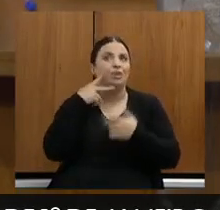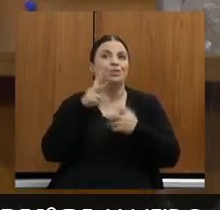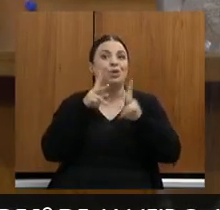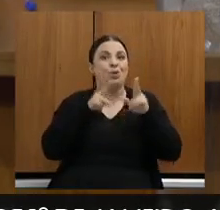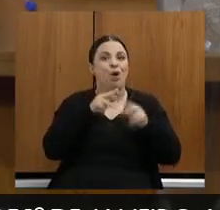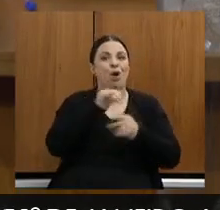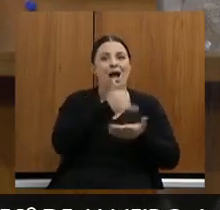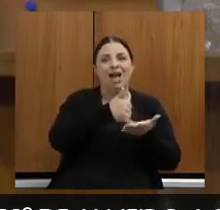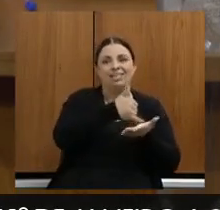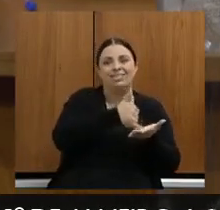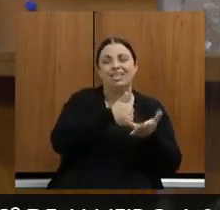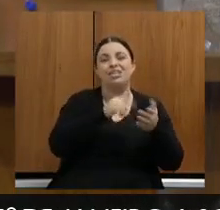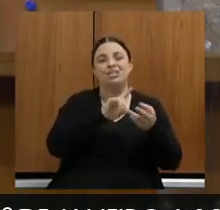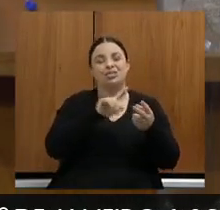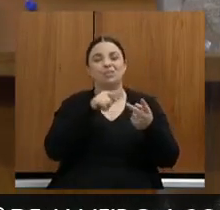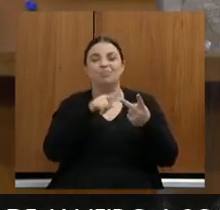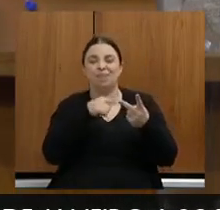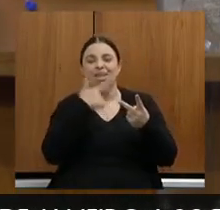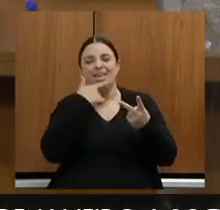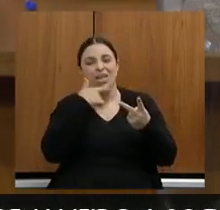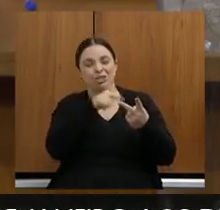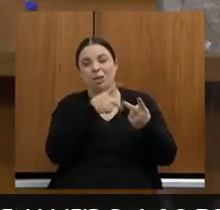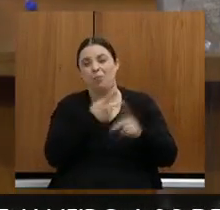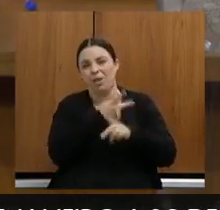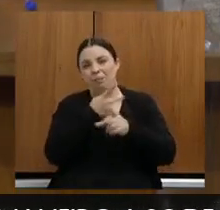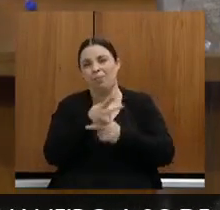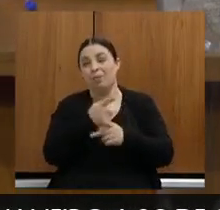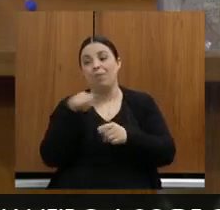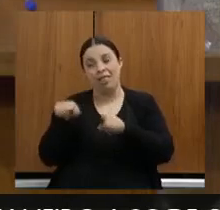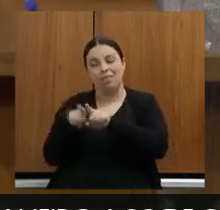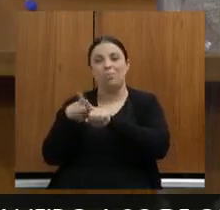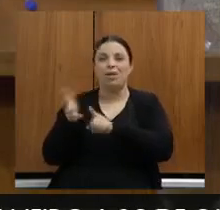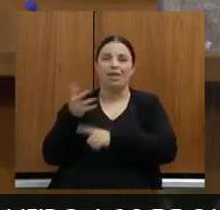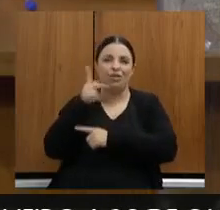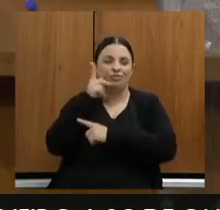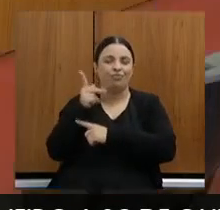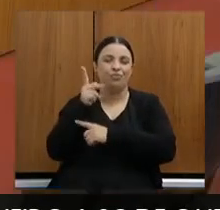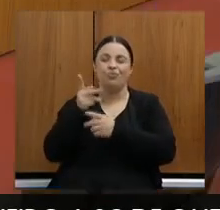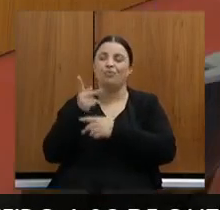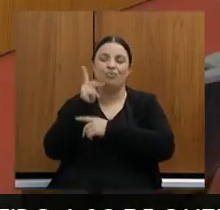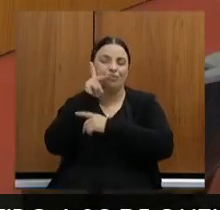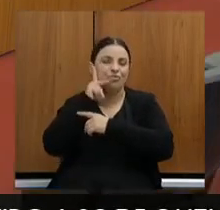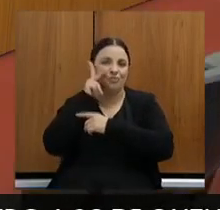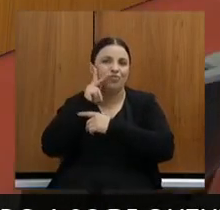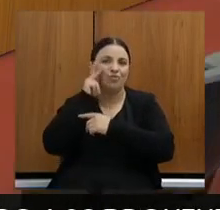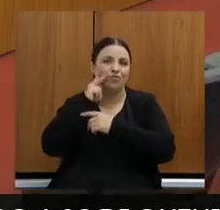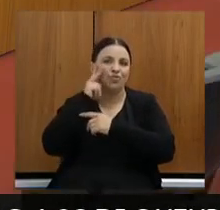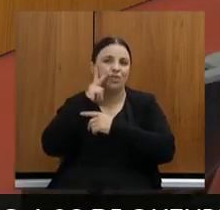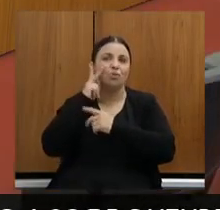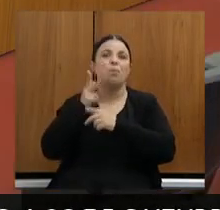estão sendo cada vez mais premiados acho que eu já comentei tudo é muito obrigado tá